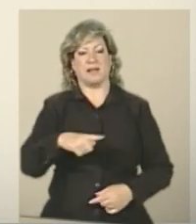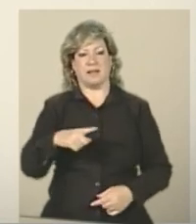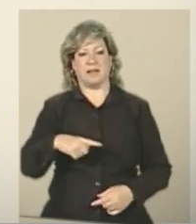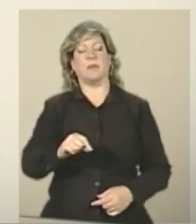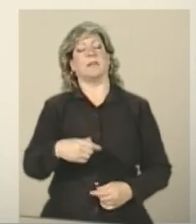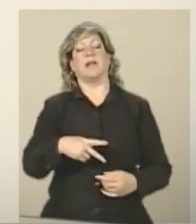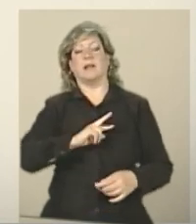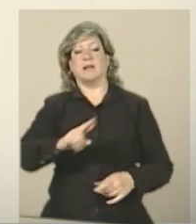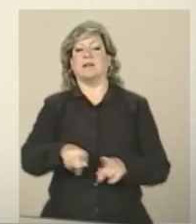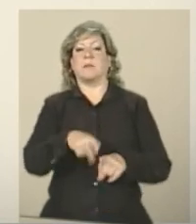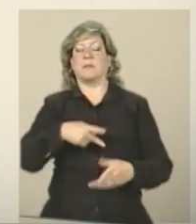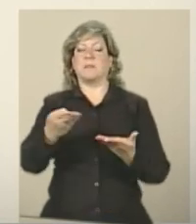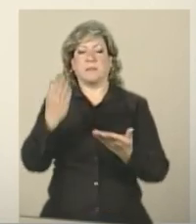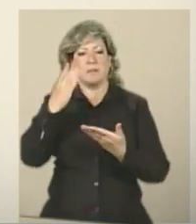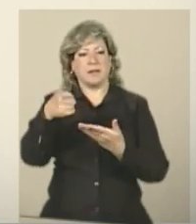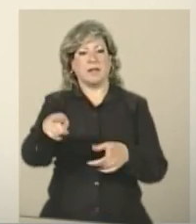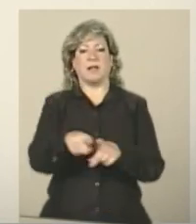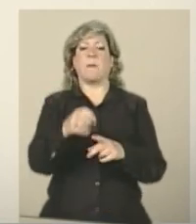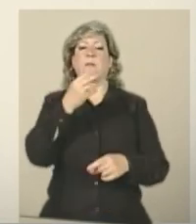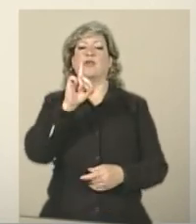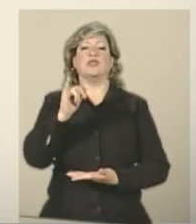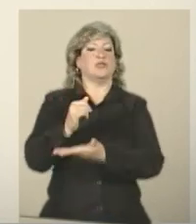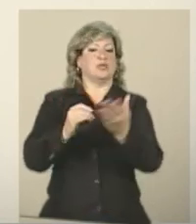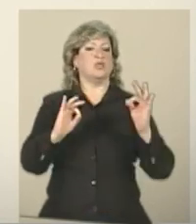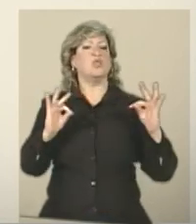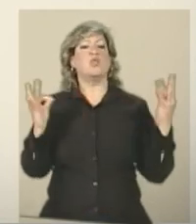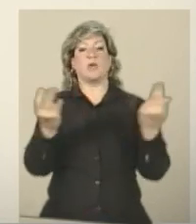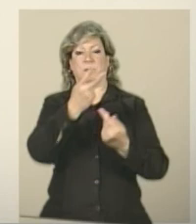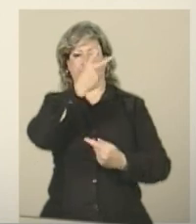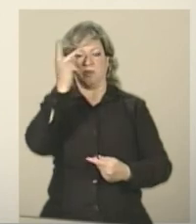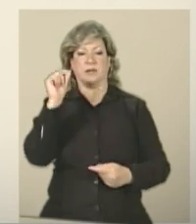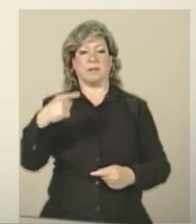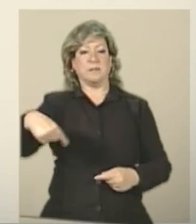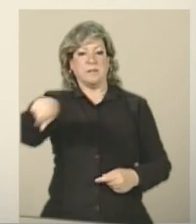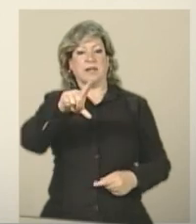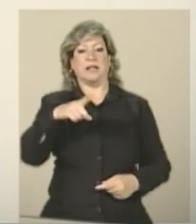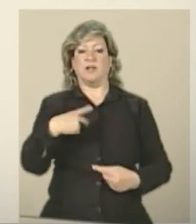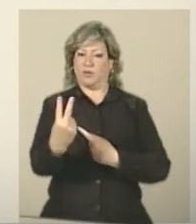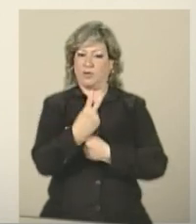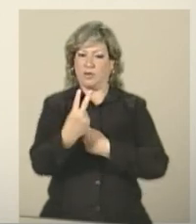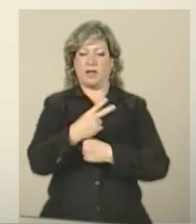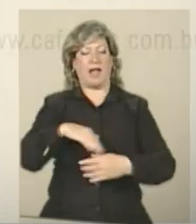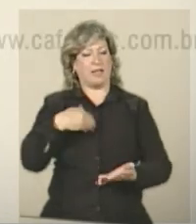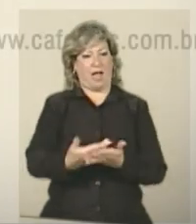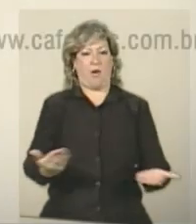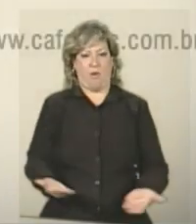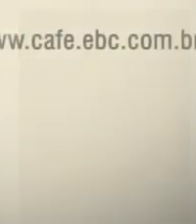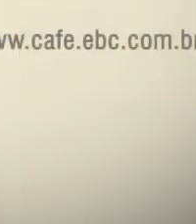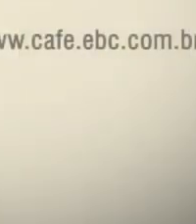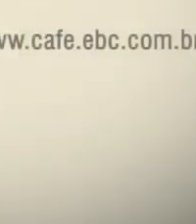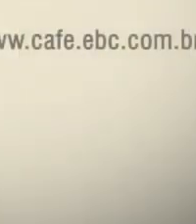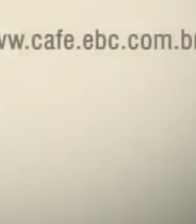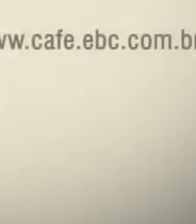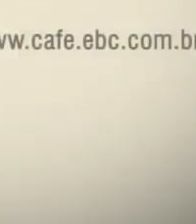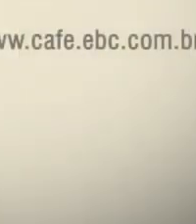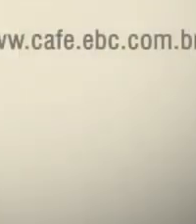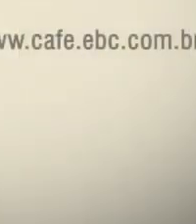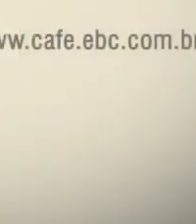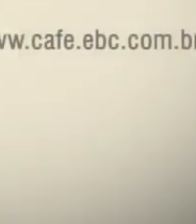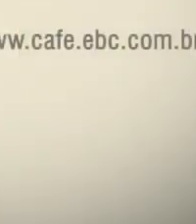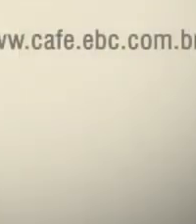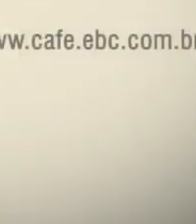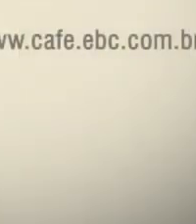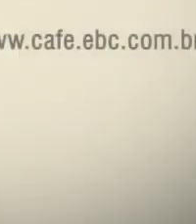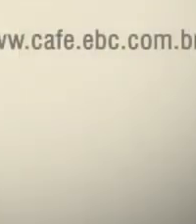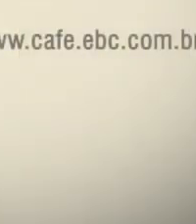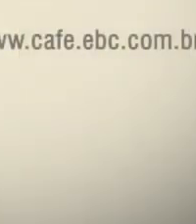esse café muito obrigado a você e um bom dia para todos aqueles que nos acompanharam até agora você pode acessar